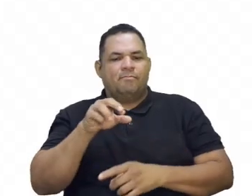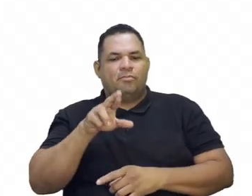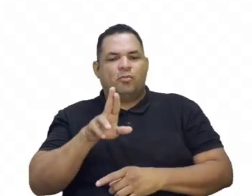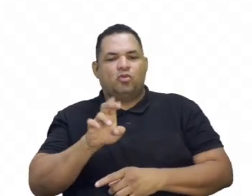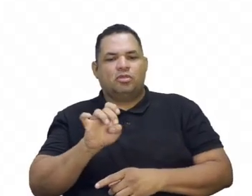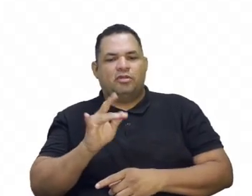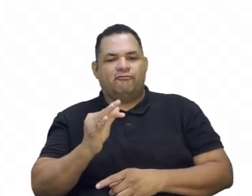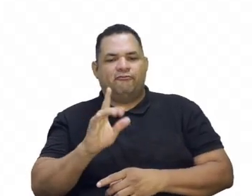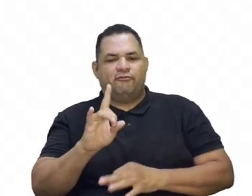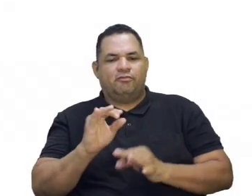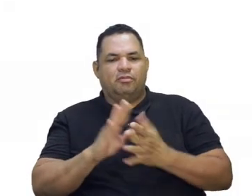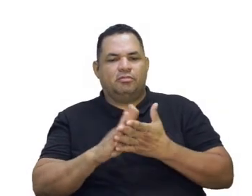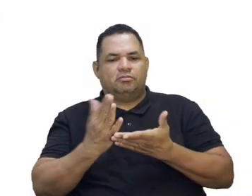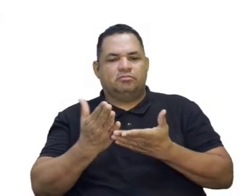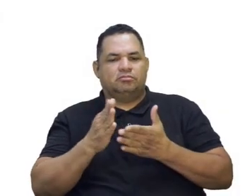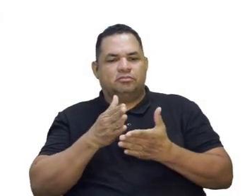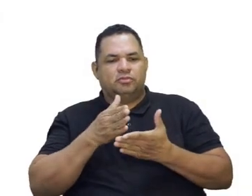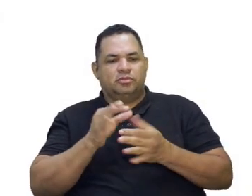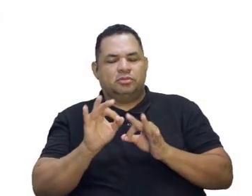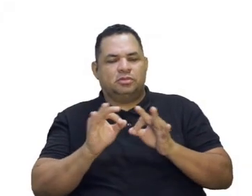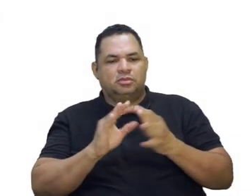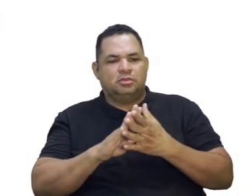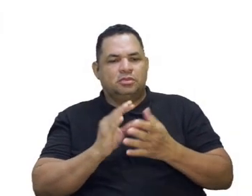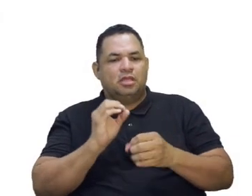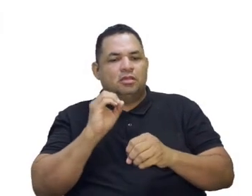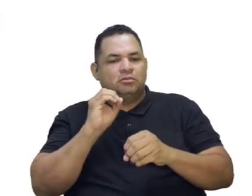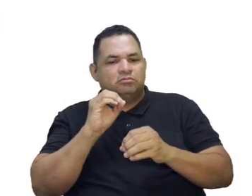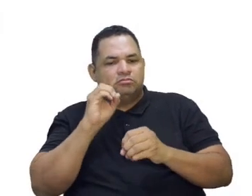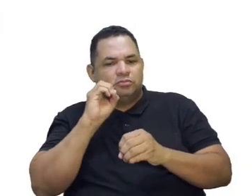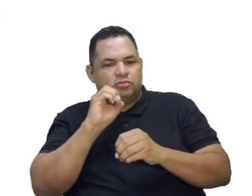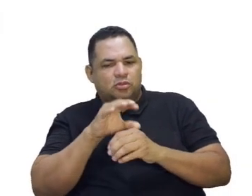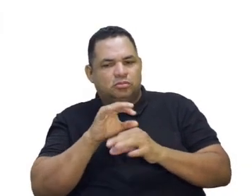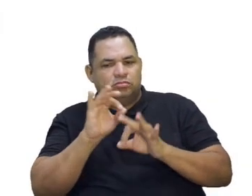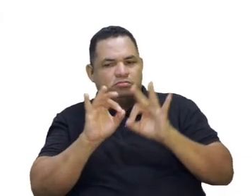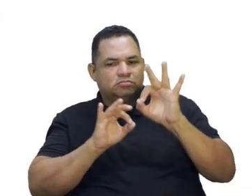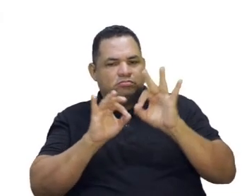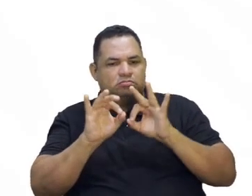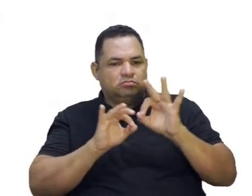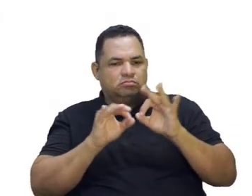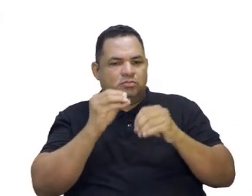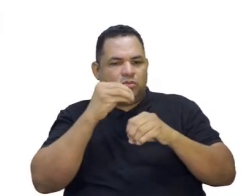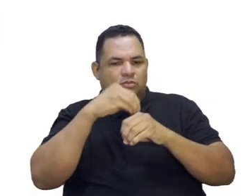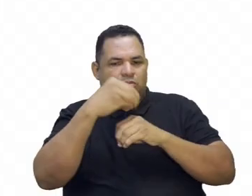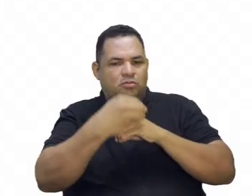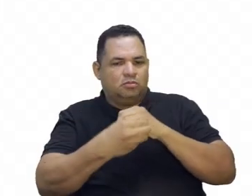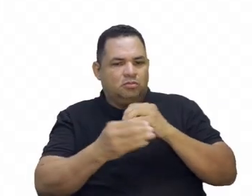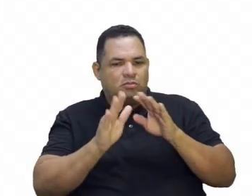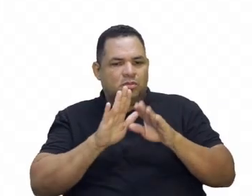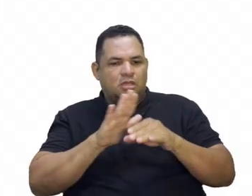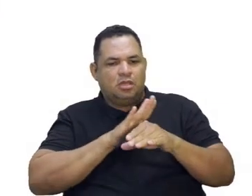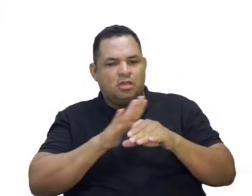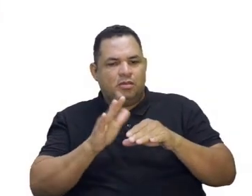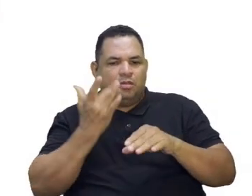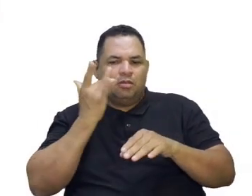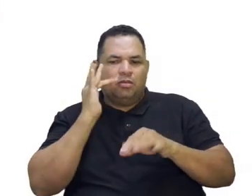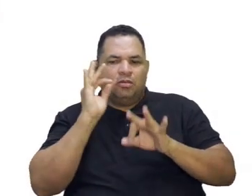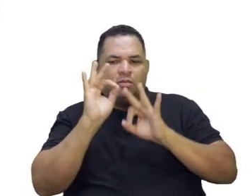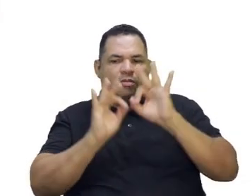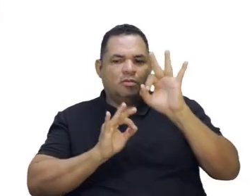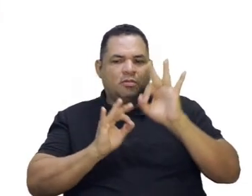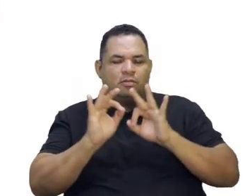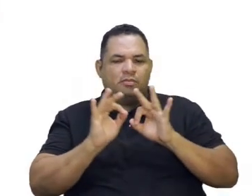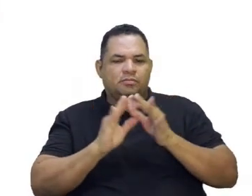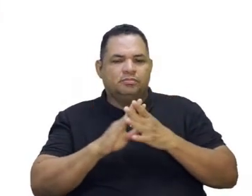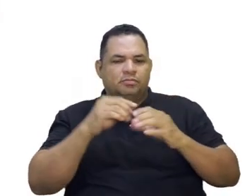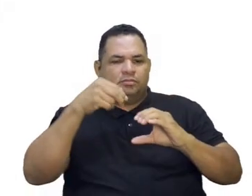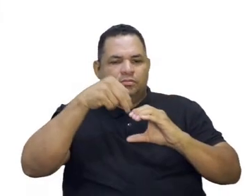ao analisar desvios sofridos por partículas bombardeadas sobre uma lâmina de ouro. O núcleo